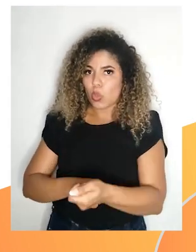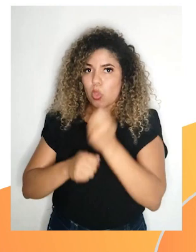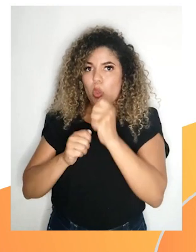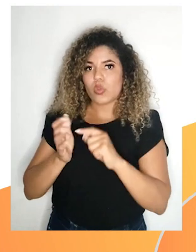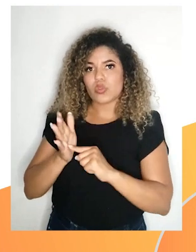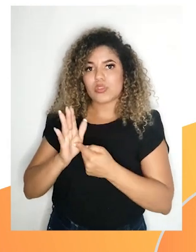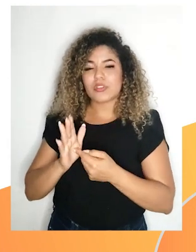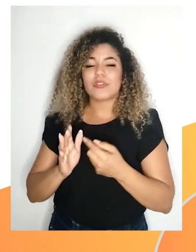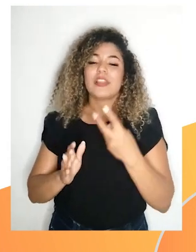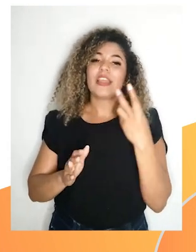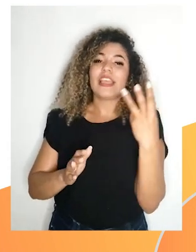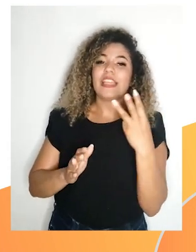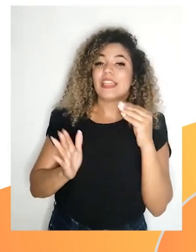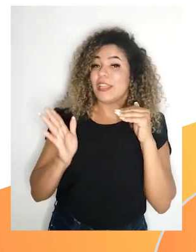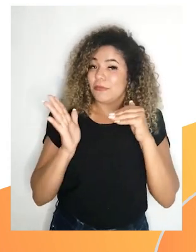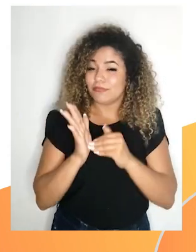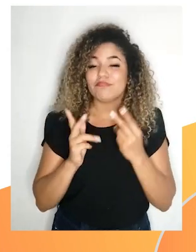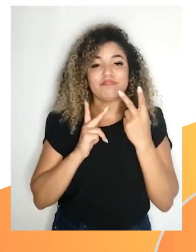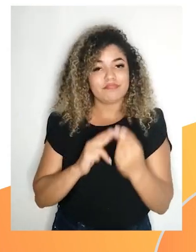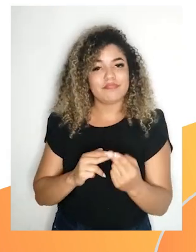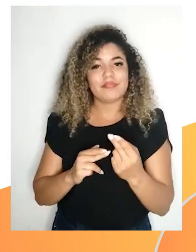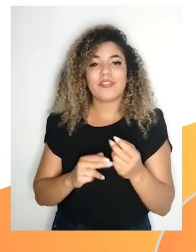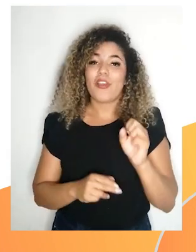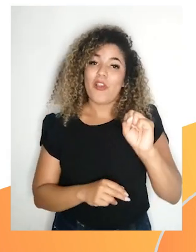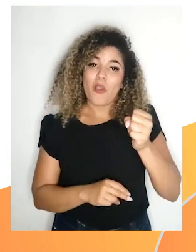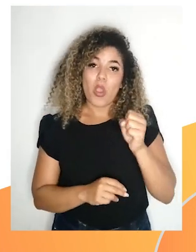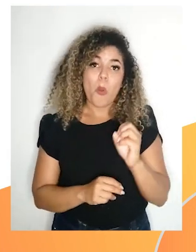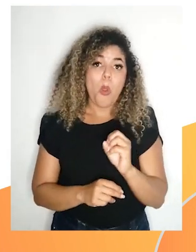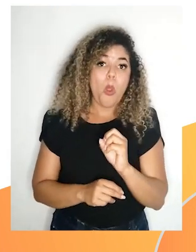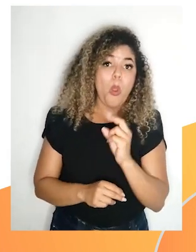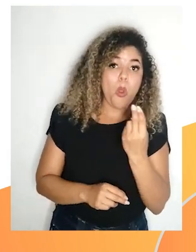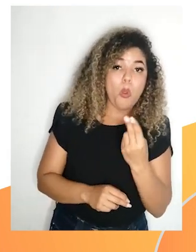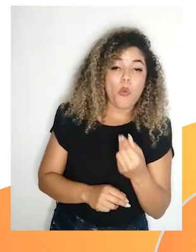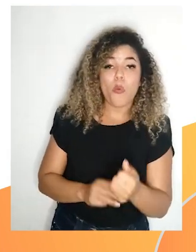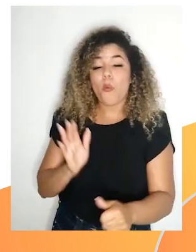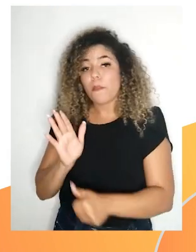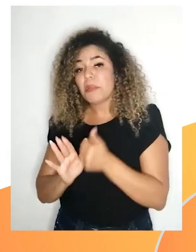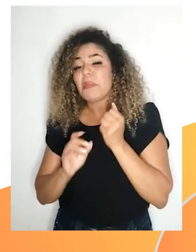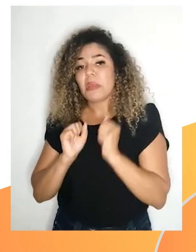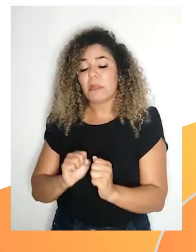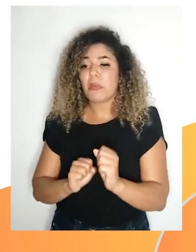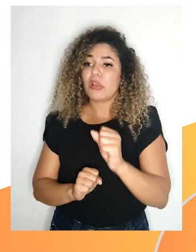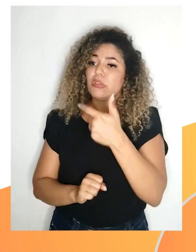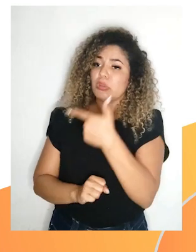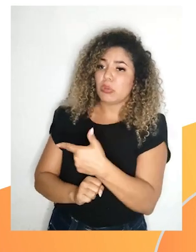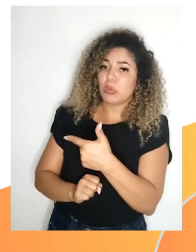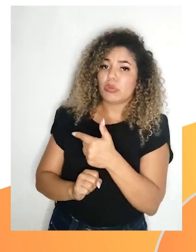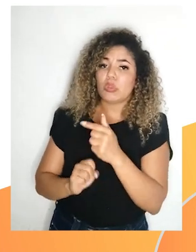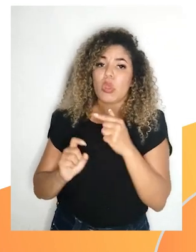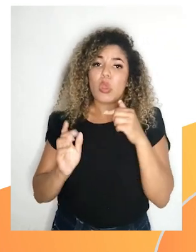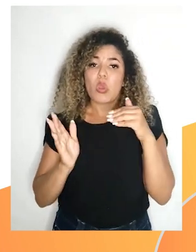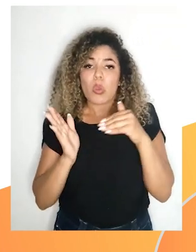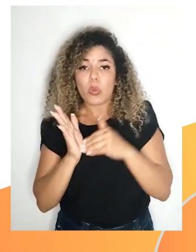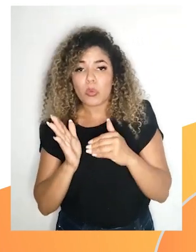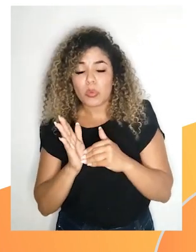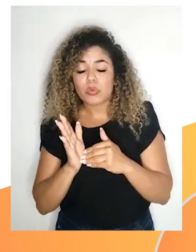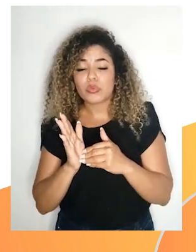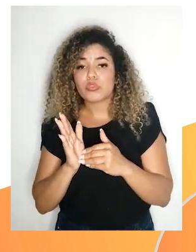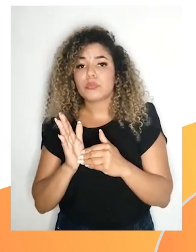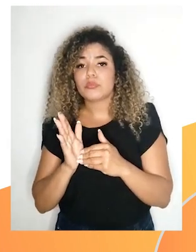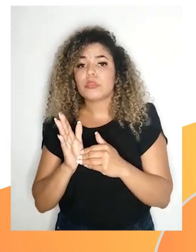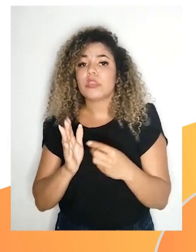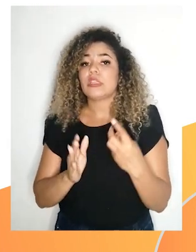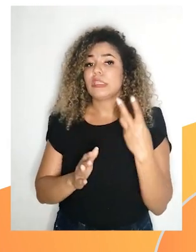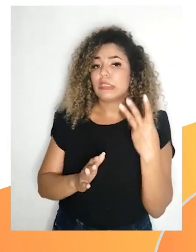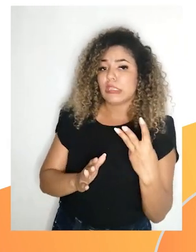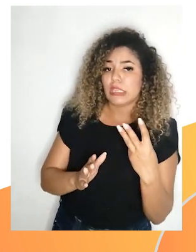segundo e 3 no último, que também vai dar 8. Ou o primeiro pode ser 2, o último pode ser, né, o penúltimo pode